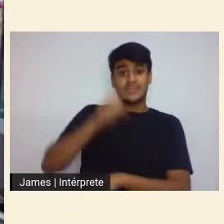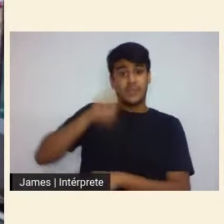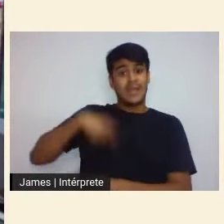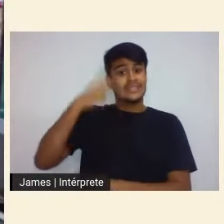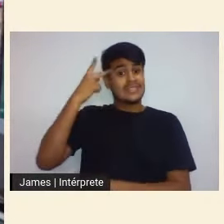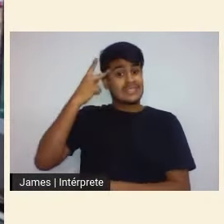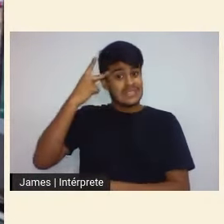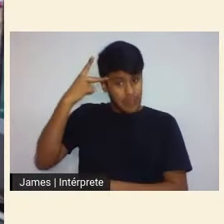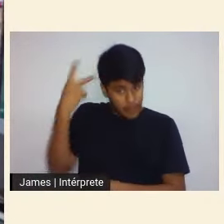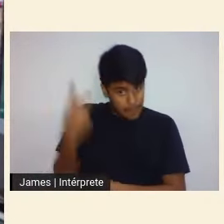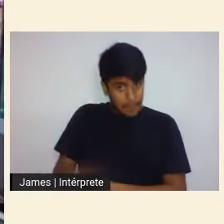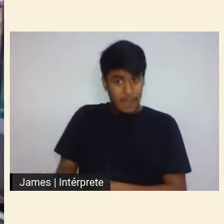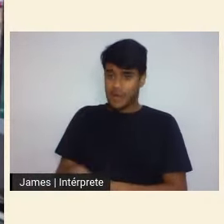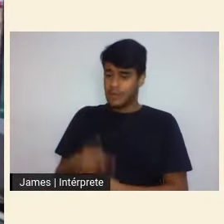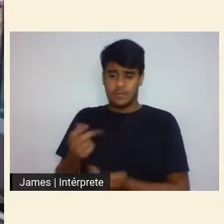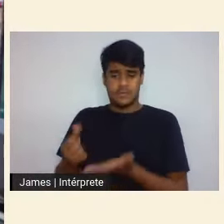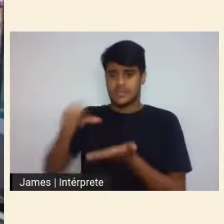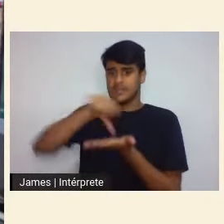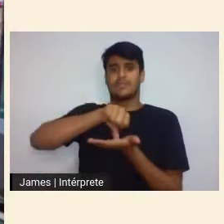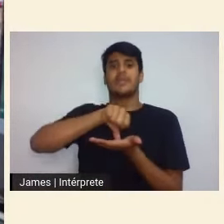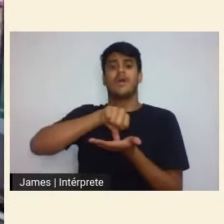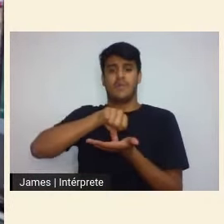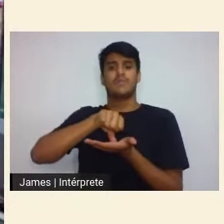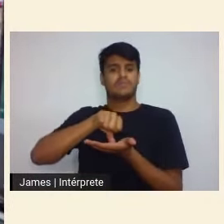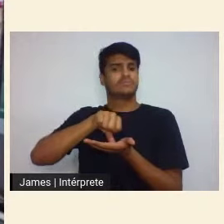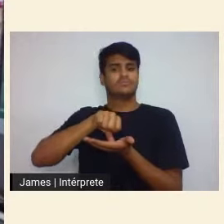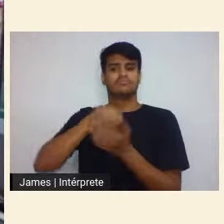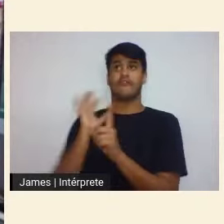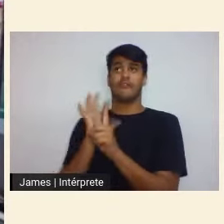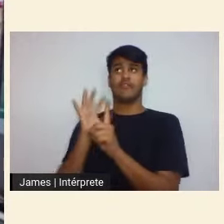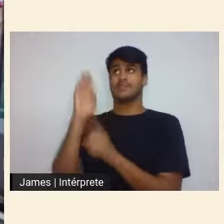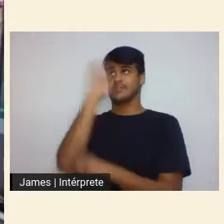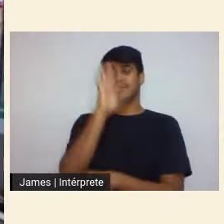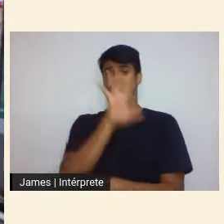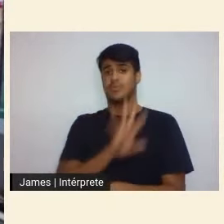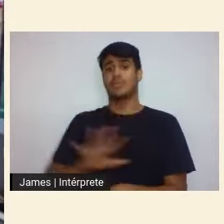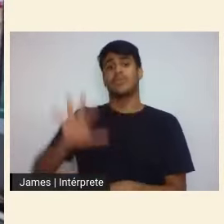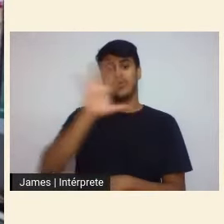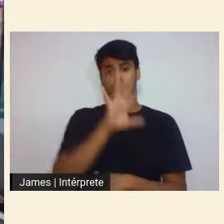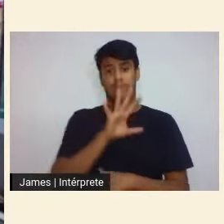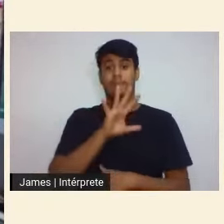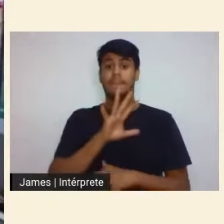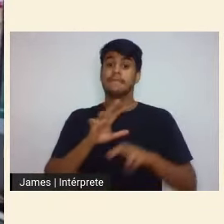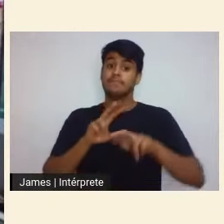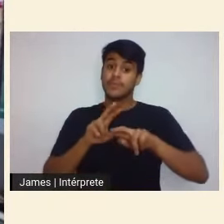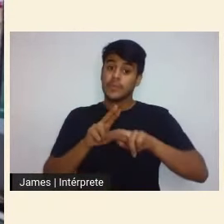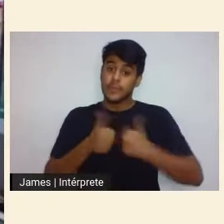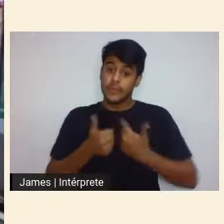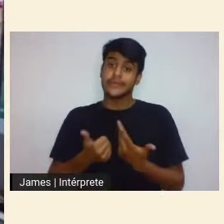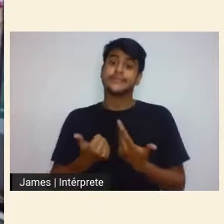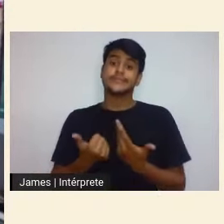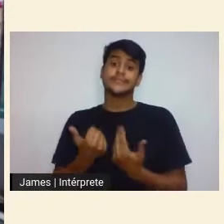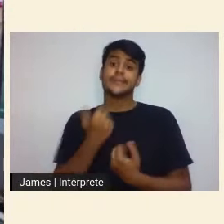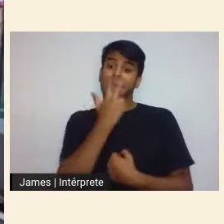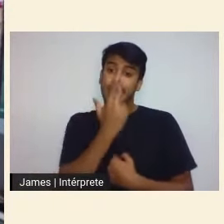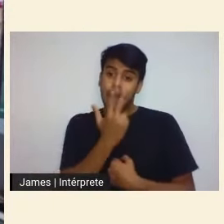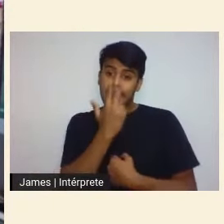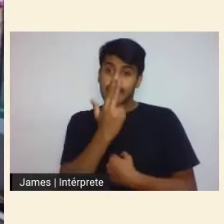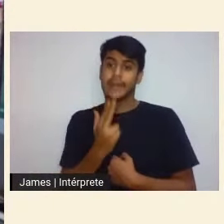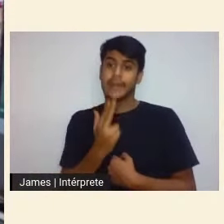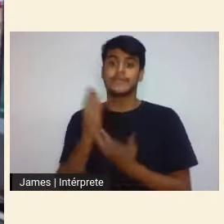na interpretação da cultura brasileira, né, que o colocava, evidentemente, como, não é,